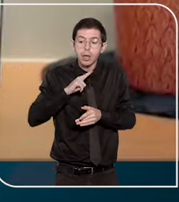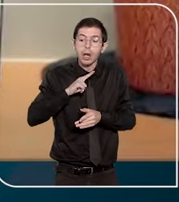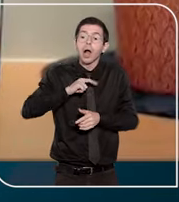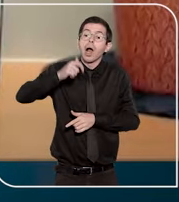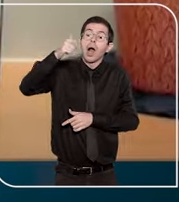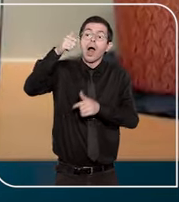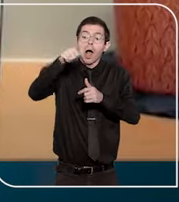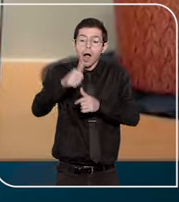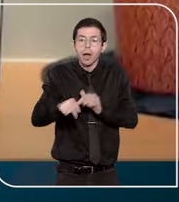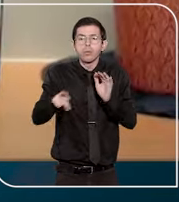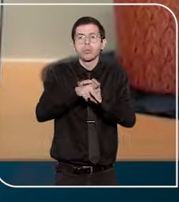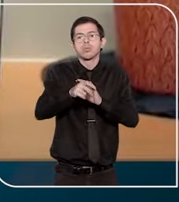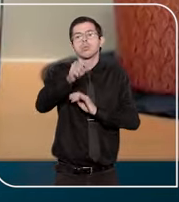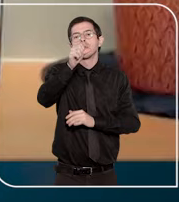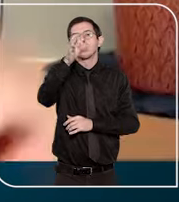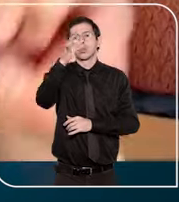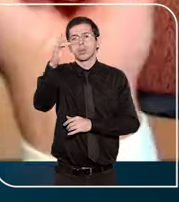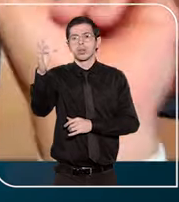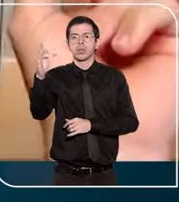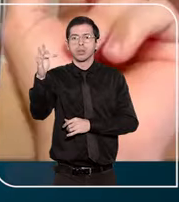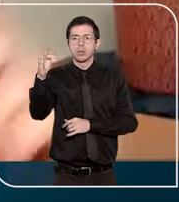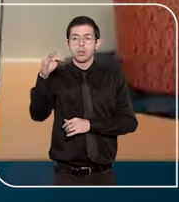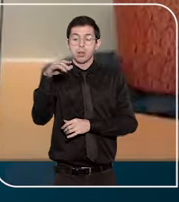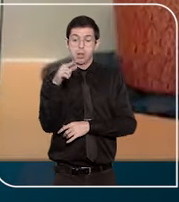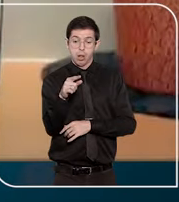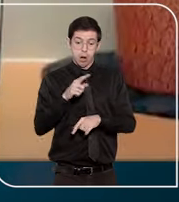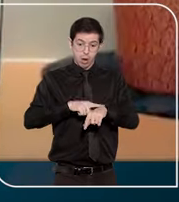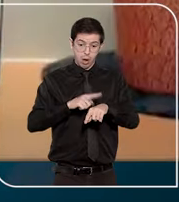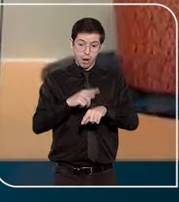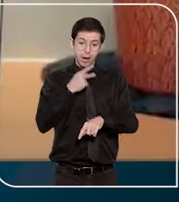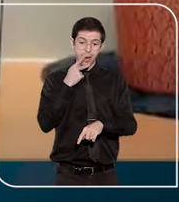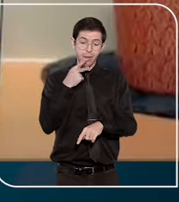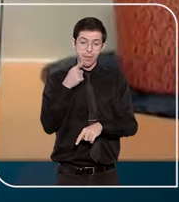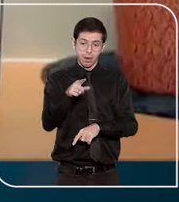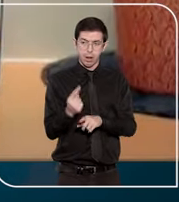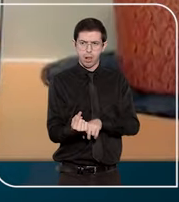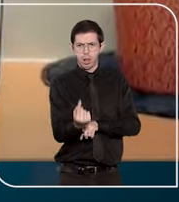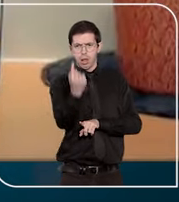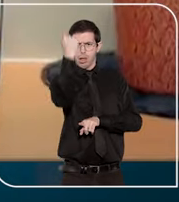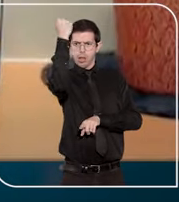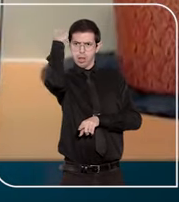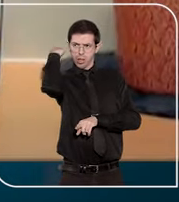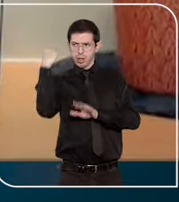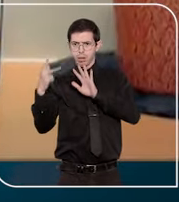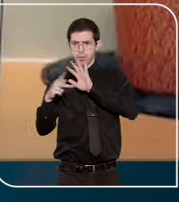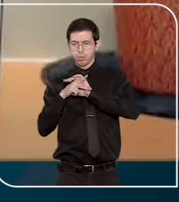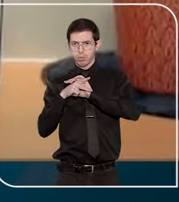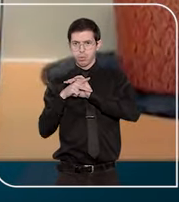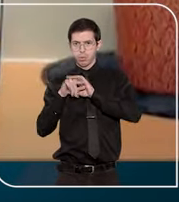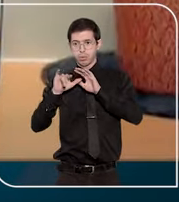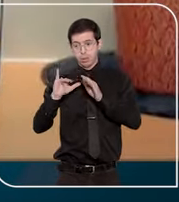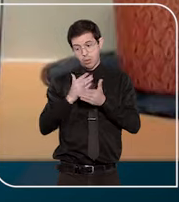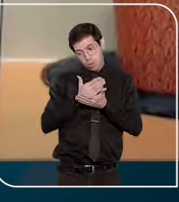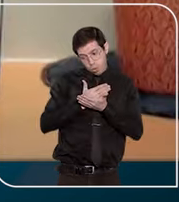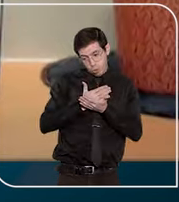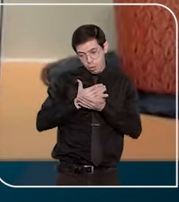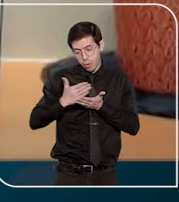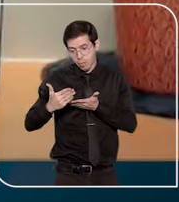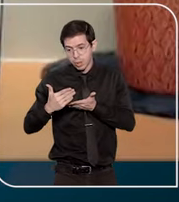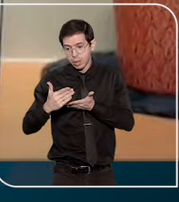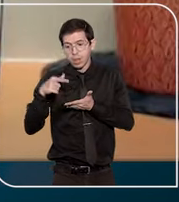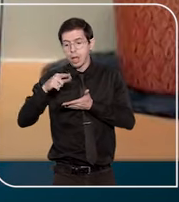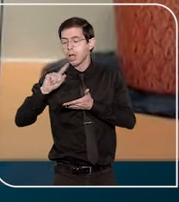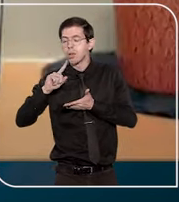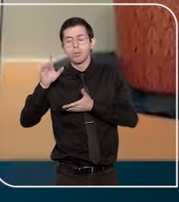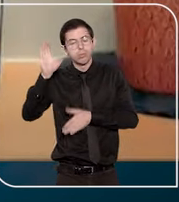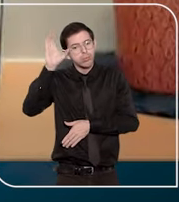Supremo. Então, quando ele falou isso uma única vez, lá atrás, a partir de então, ele não